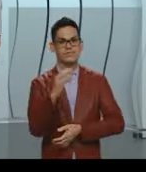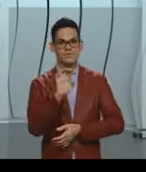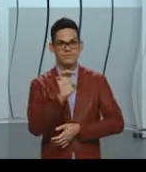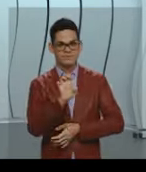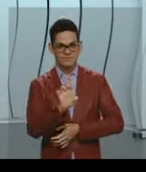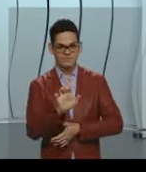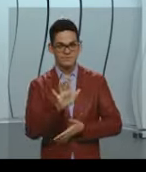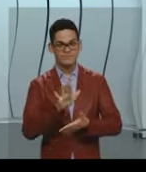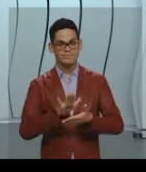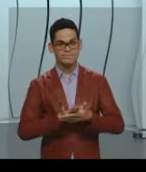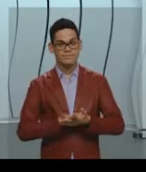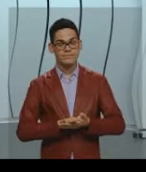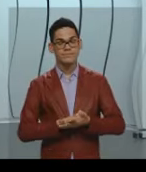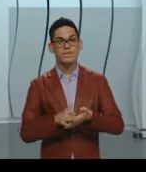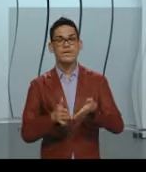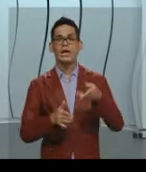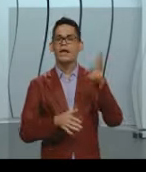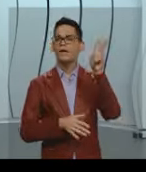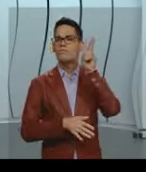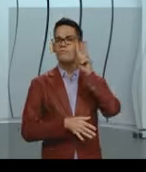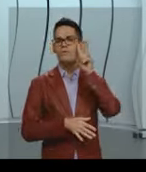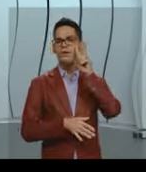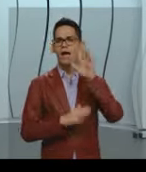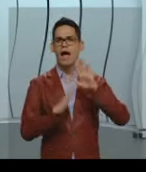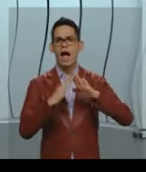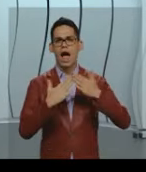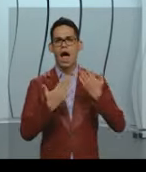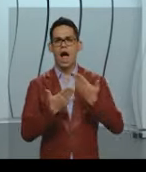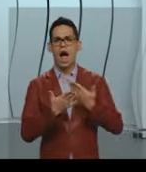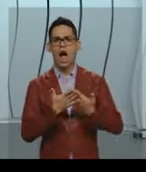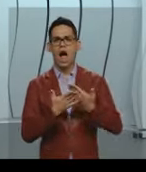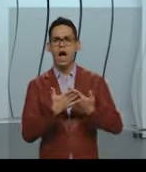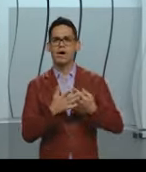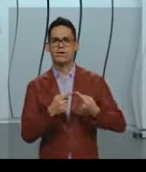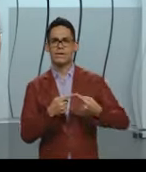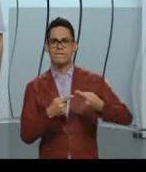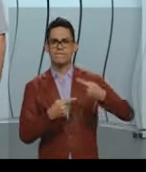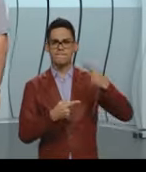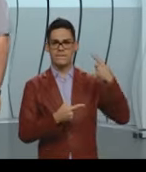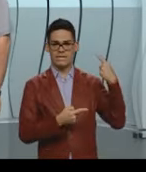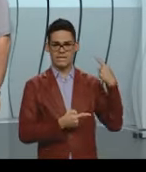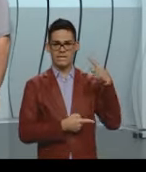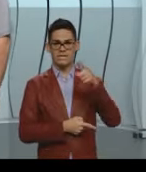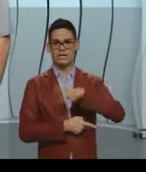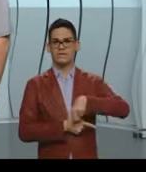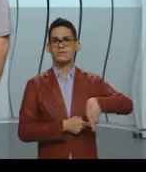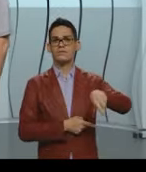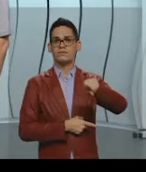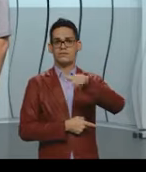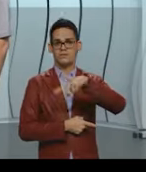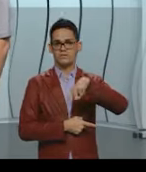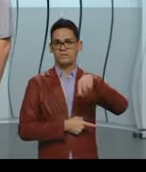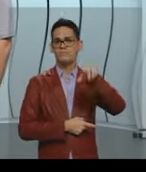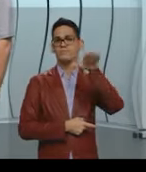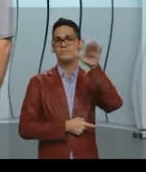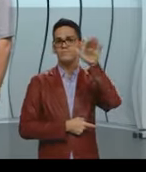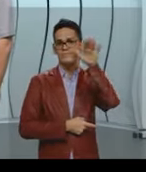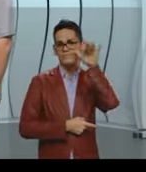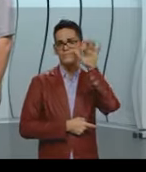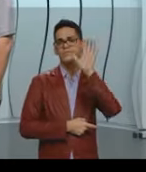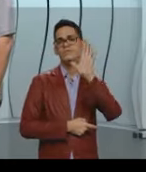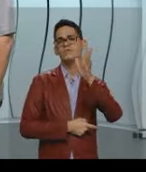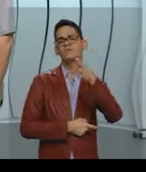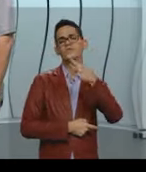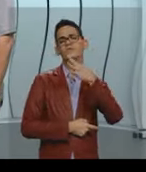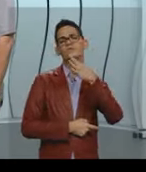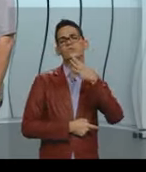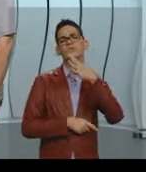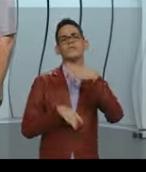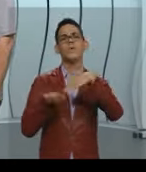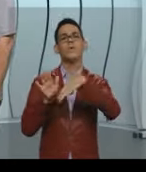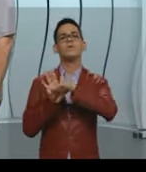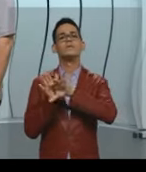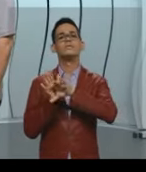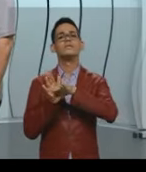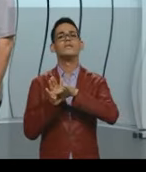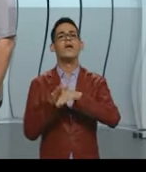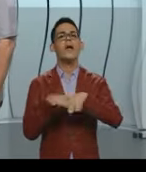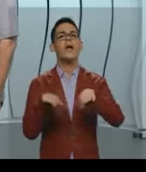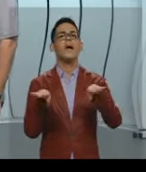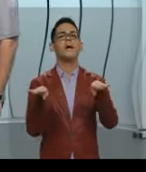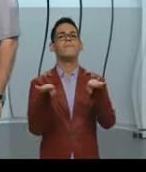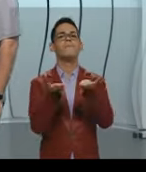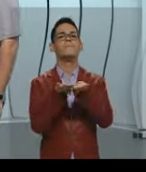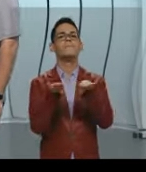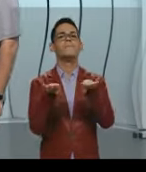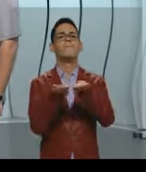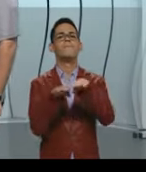Lembrando da aula passada, para a gente obter média, né? A gente já viu esse conceito de média que a gente tem que somar os valores